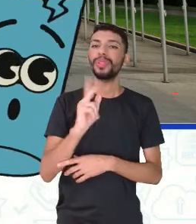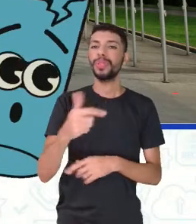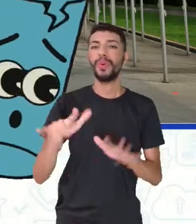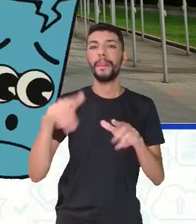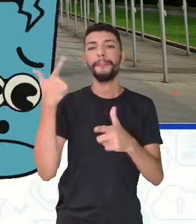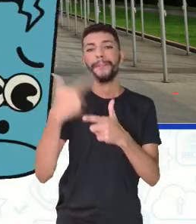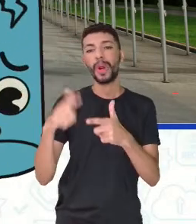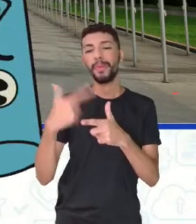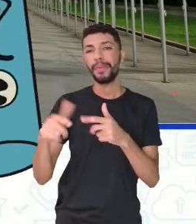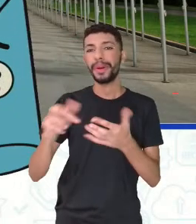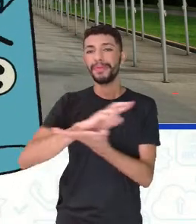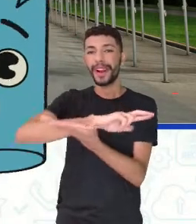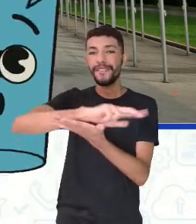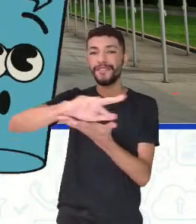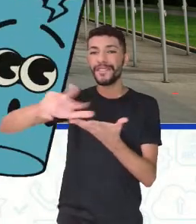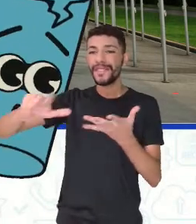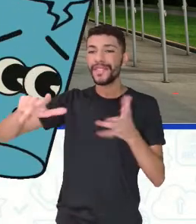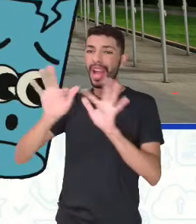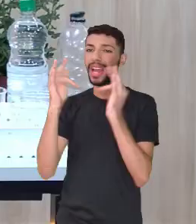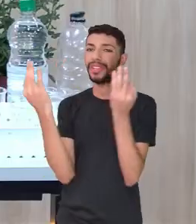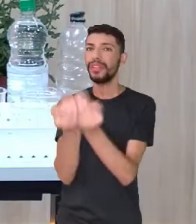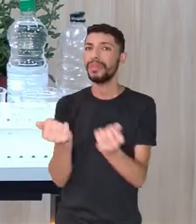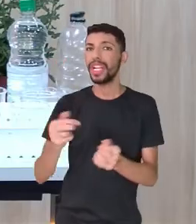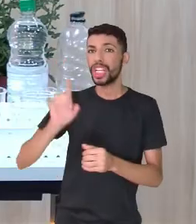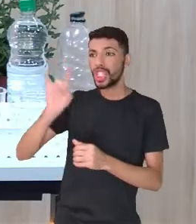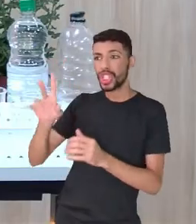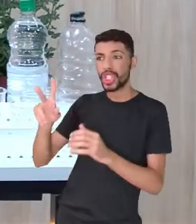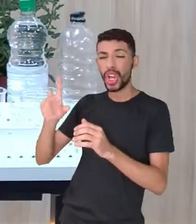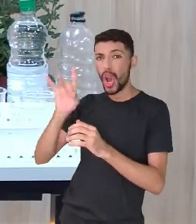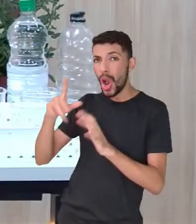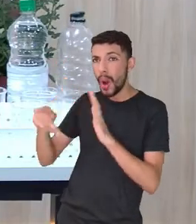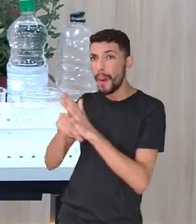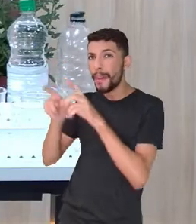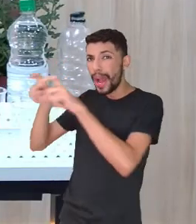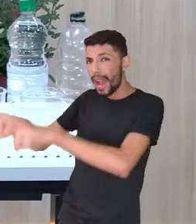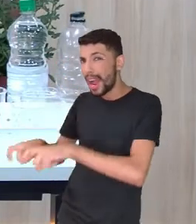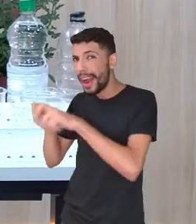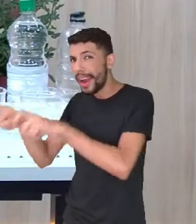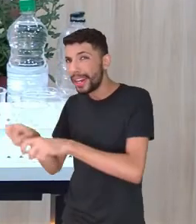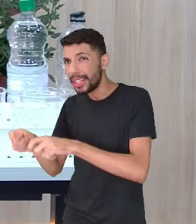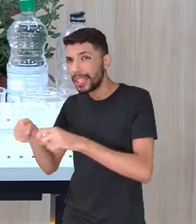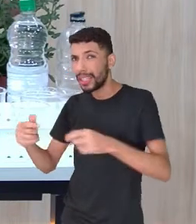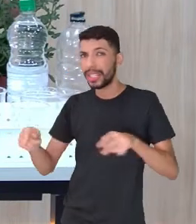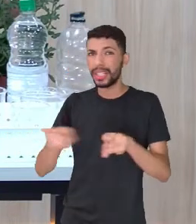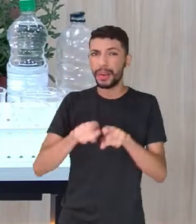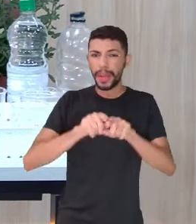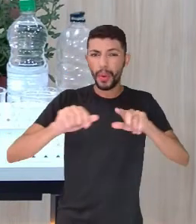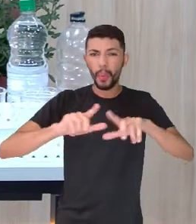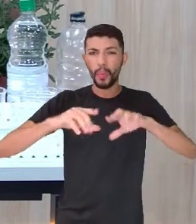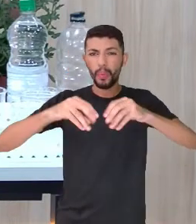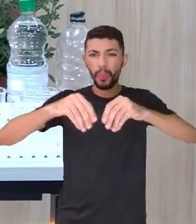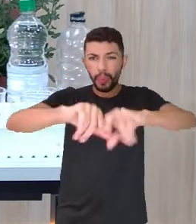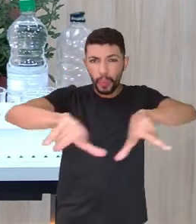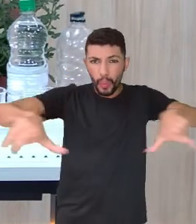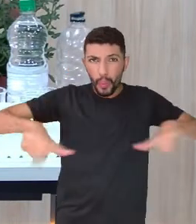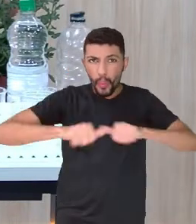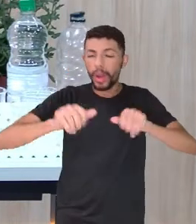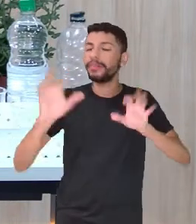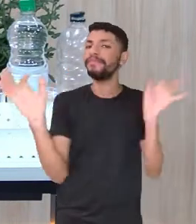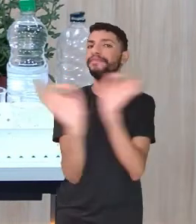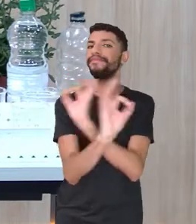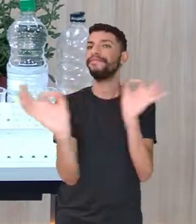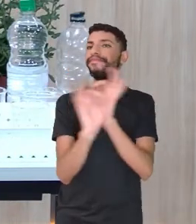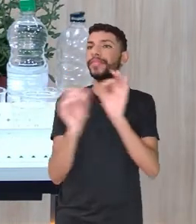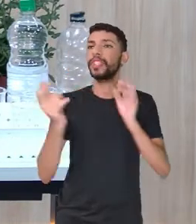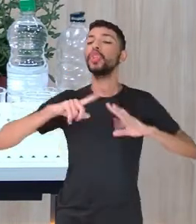famílias. Não só o povo do sertão, viu, gente? Não só o povo do deserto. Todos nós estamos sofrendo. Primeiro, eu